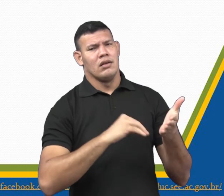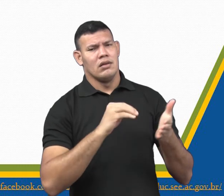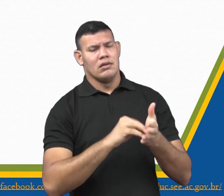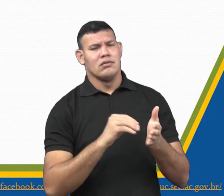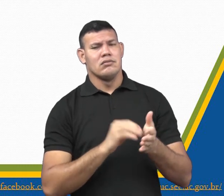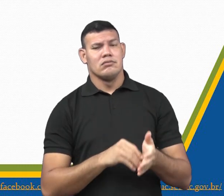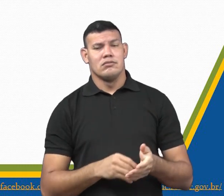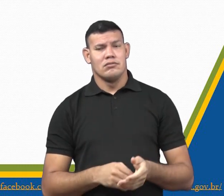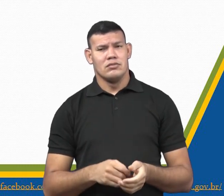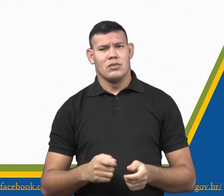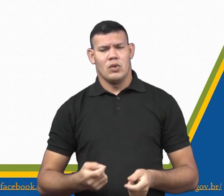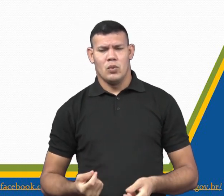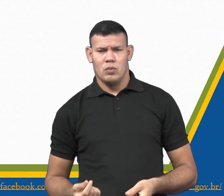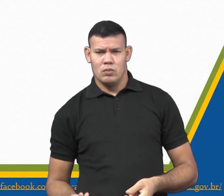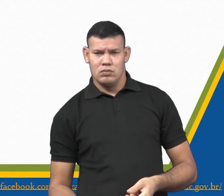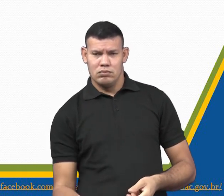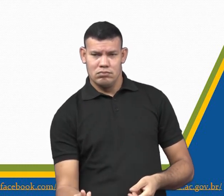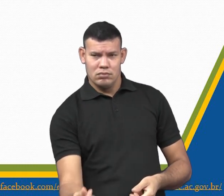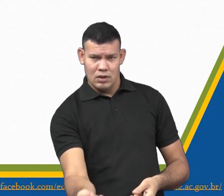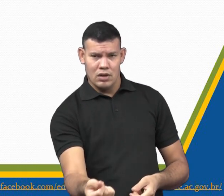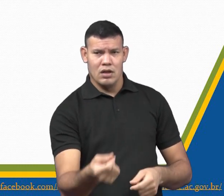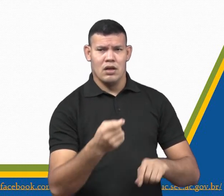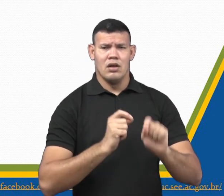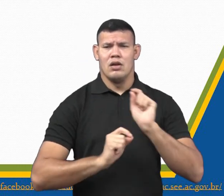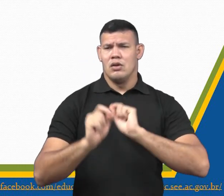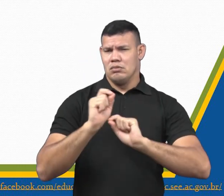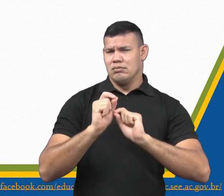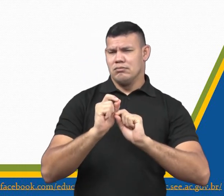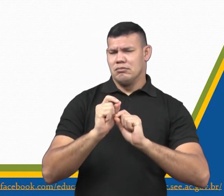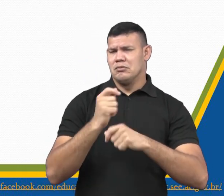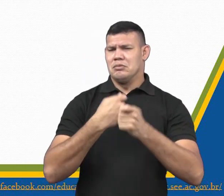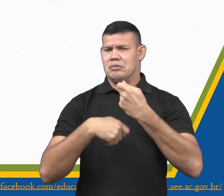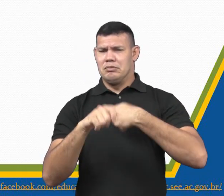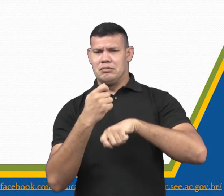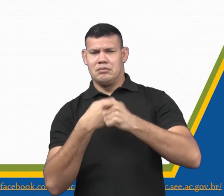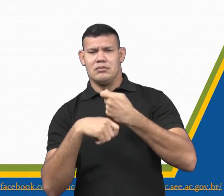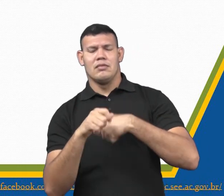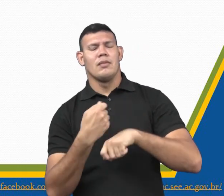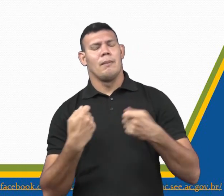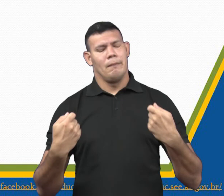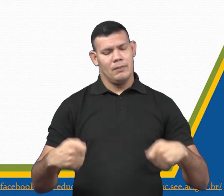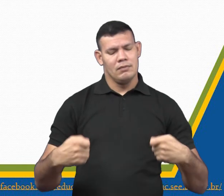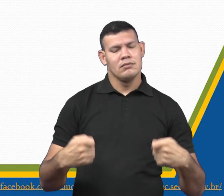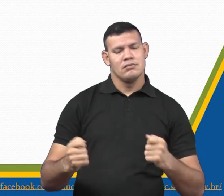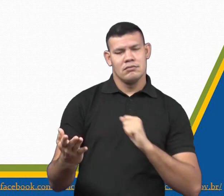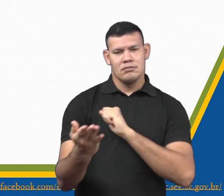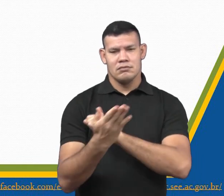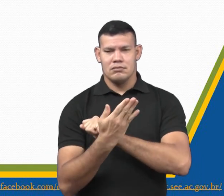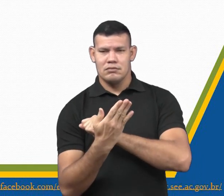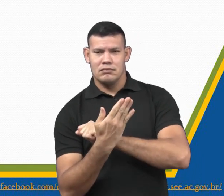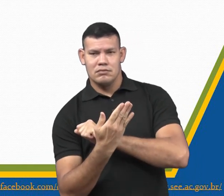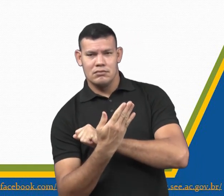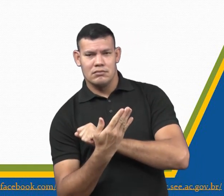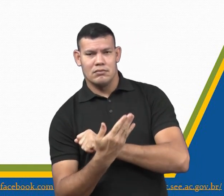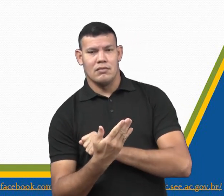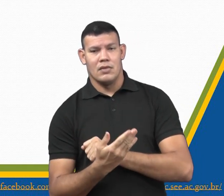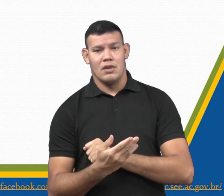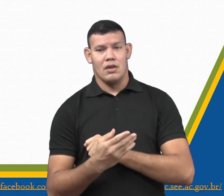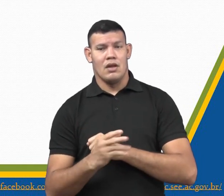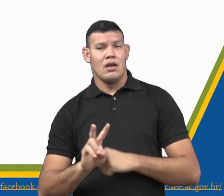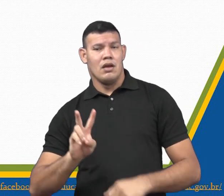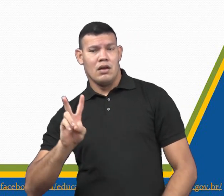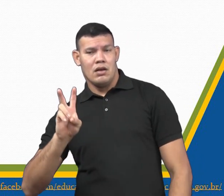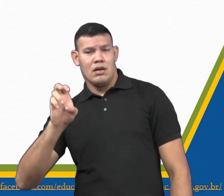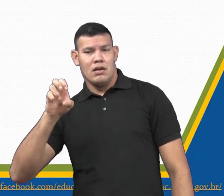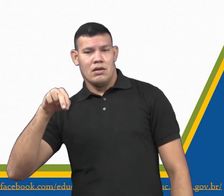que injetam recursos na economia local, a perturbação no funcionamento da cidade que eles causam.